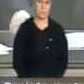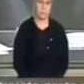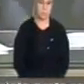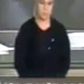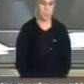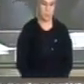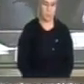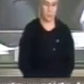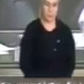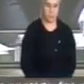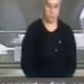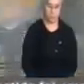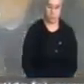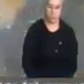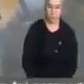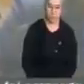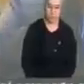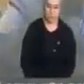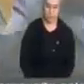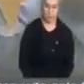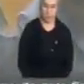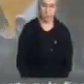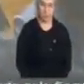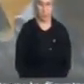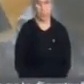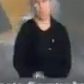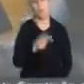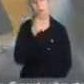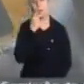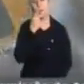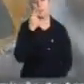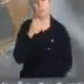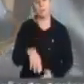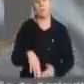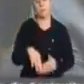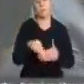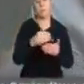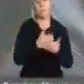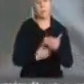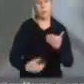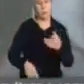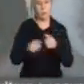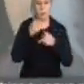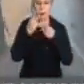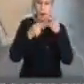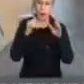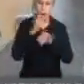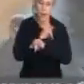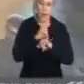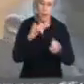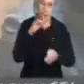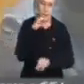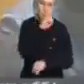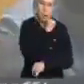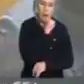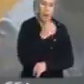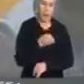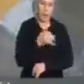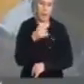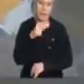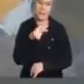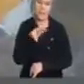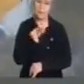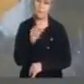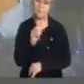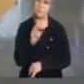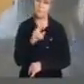O deputado André Moura, melhor dizendo, vai falar pela liderança do governo daqui a pouquinho. A gente só vai trazer uma informação rápida sobre o quórum da votação. Lembrando que é uma proposta